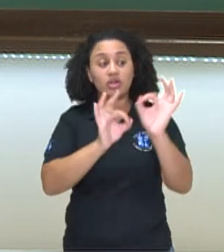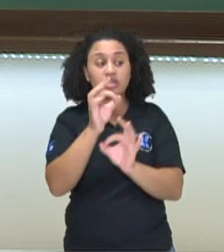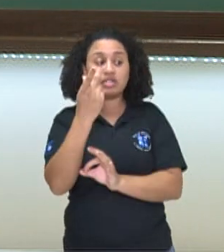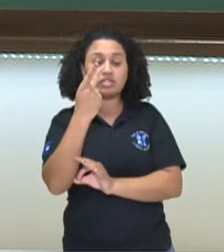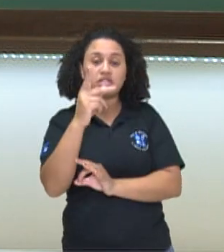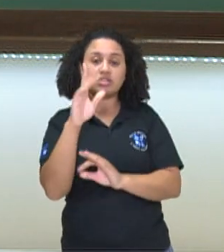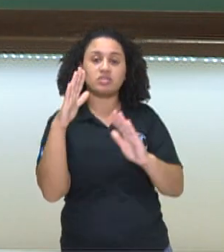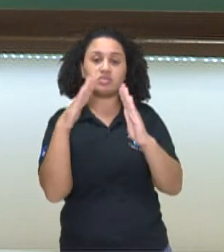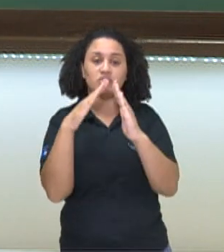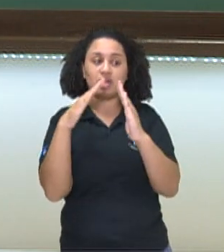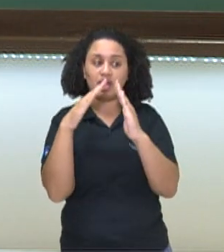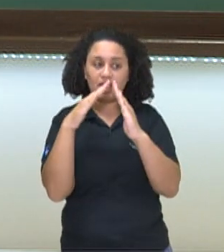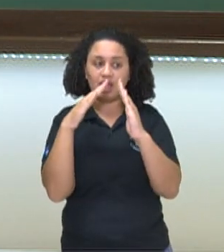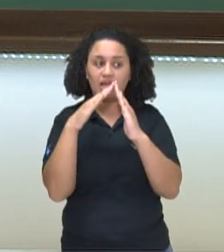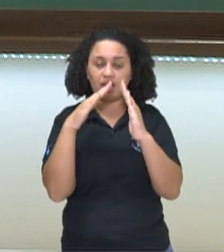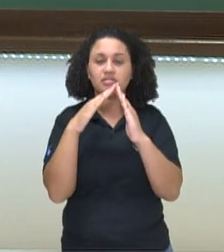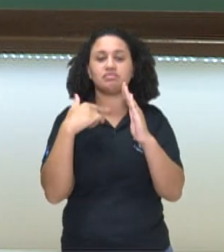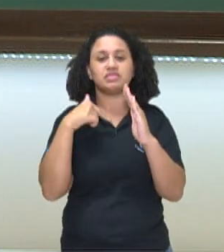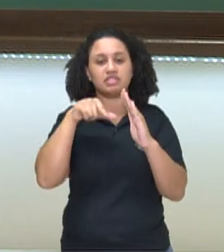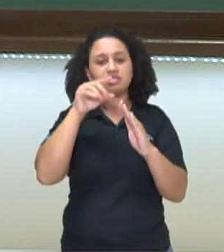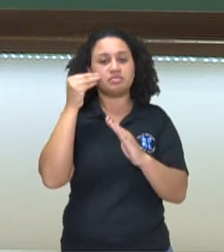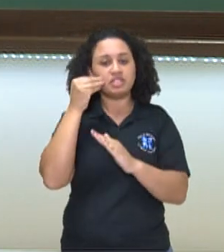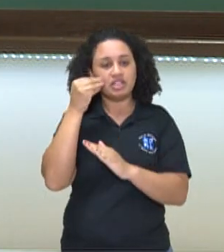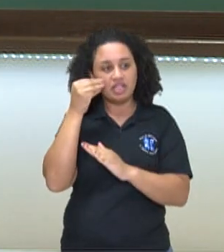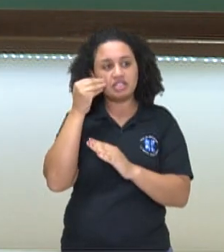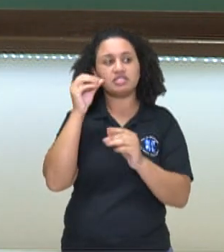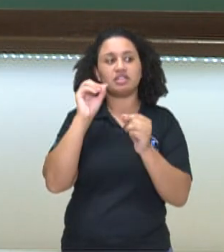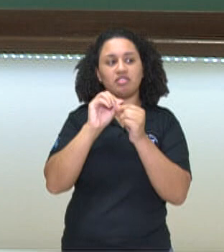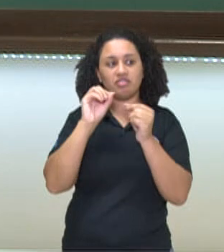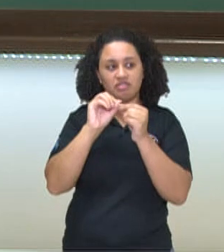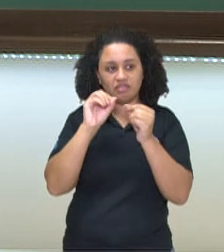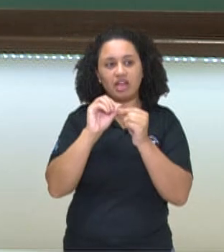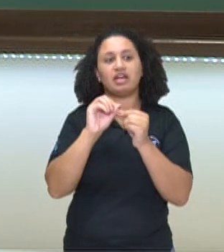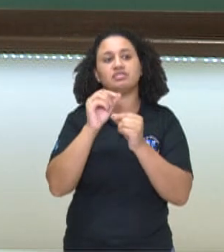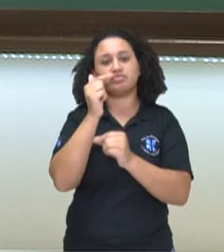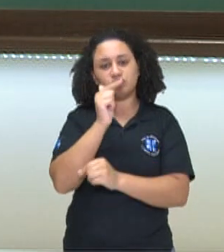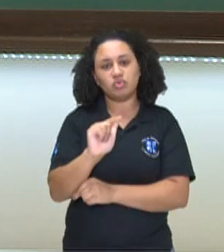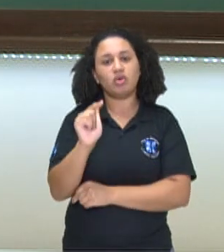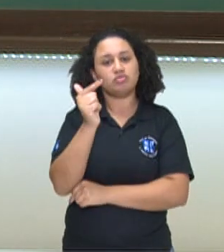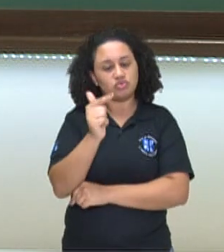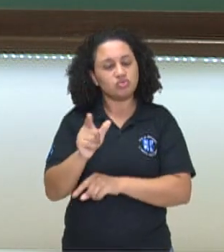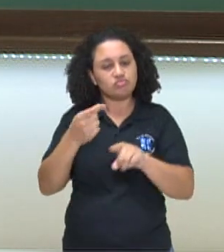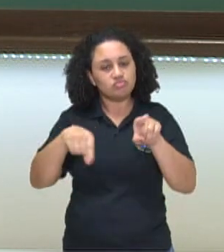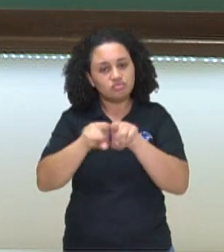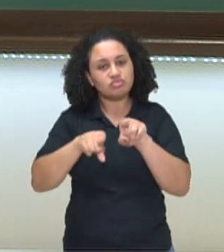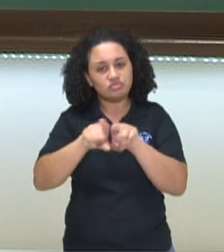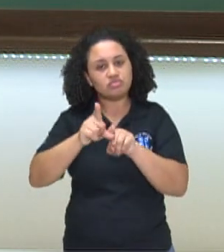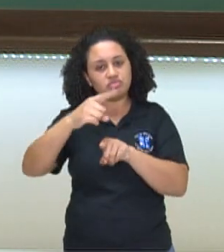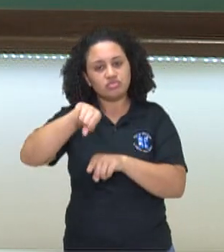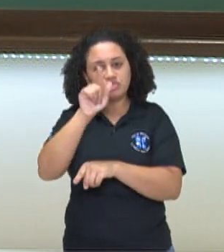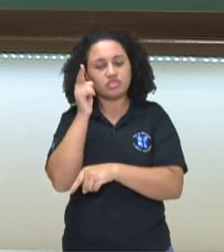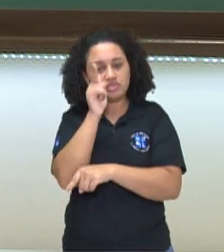casa e experimentem. Façam bastante vezes até vocês conseguirem ter bastante prática